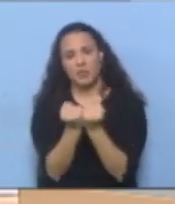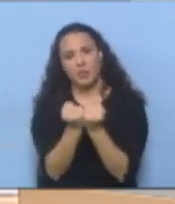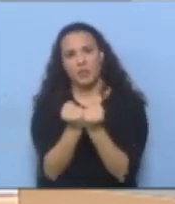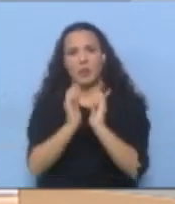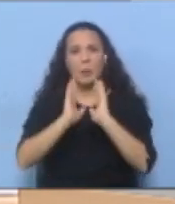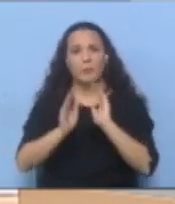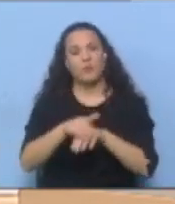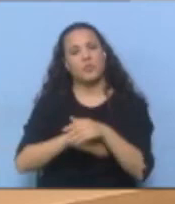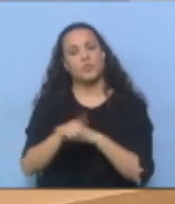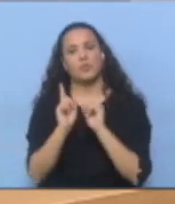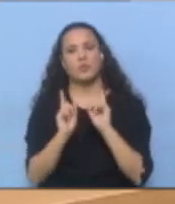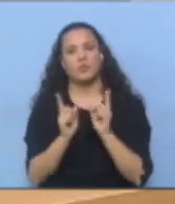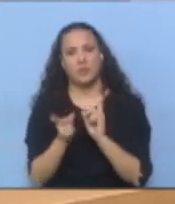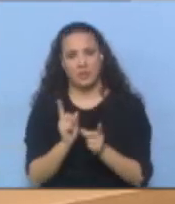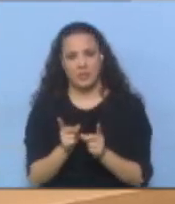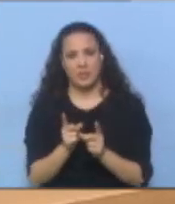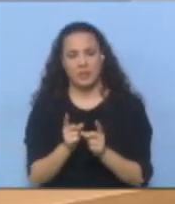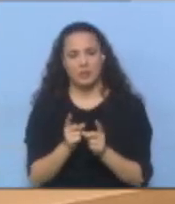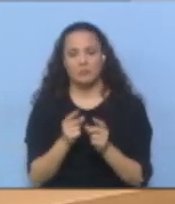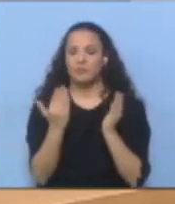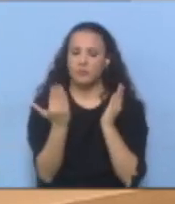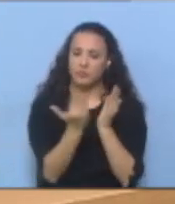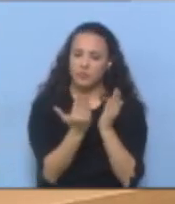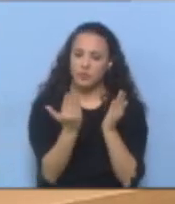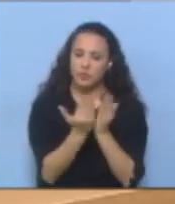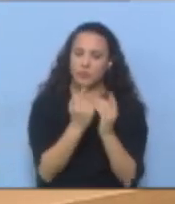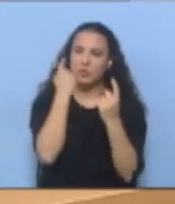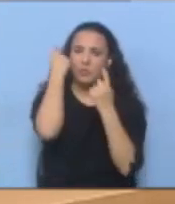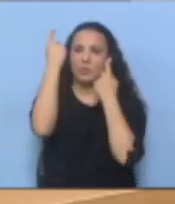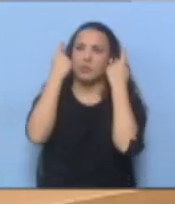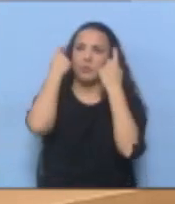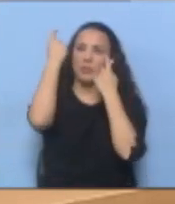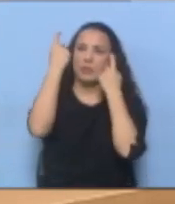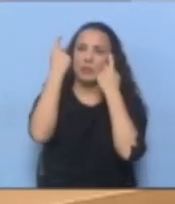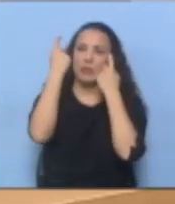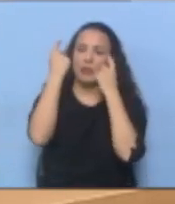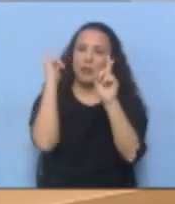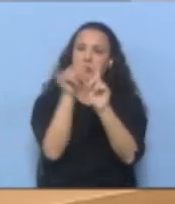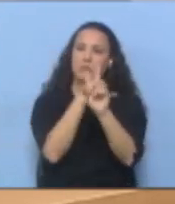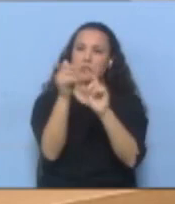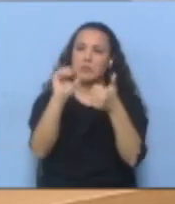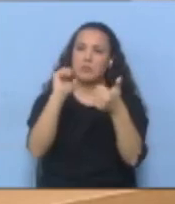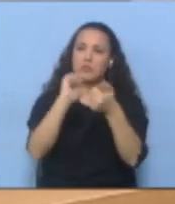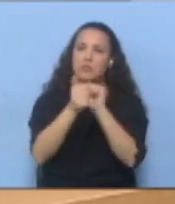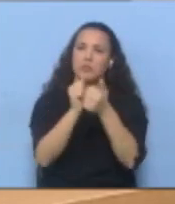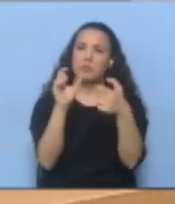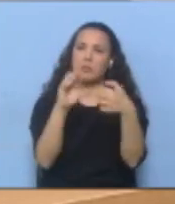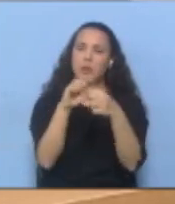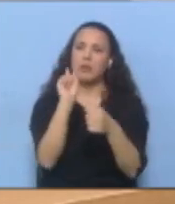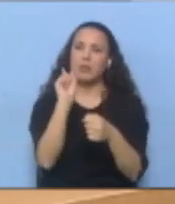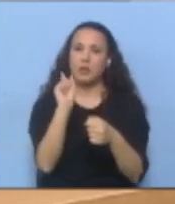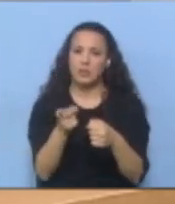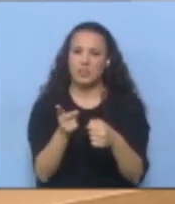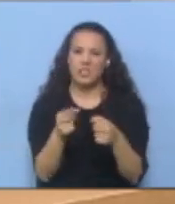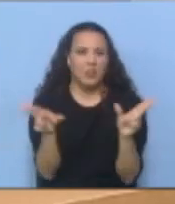Eu acho que primeiro que temos que estudar e refletir um bocadinho sobre esta questão da violência do desporto. Não é algo novo, portanto, a violência do